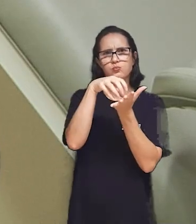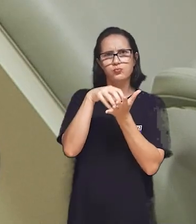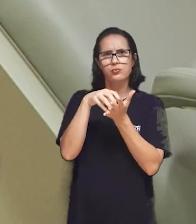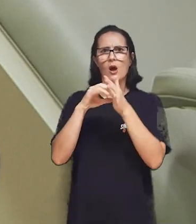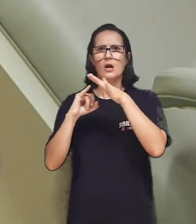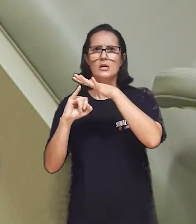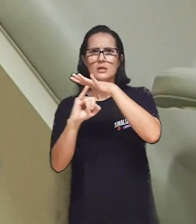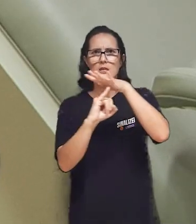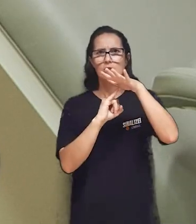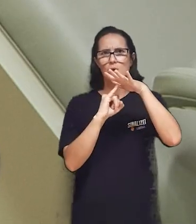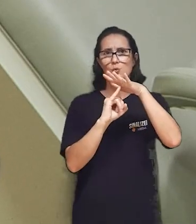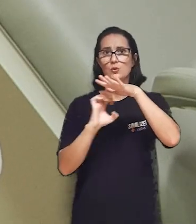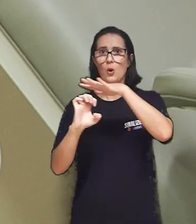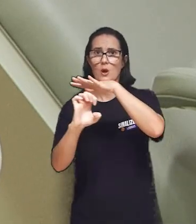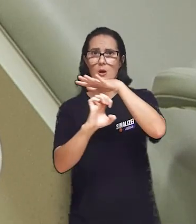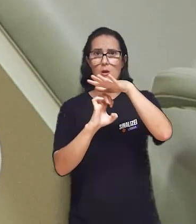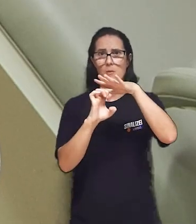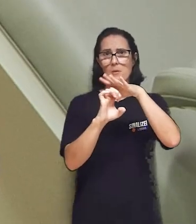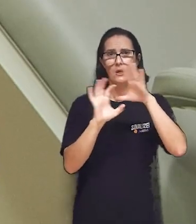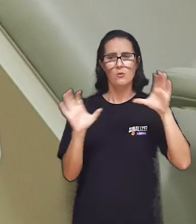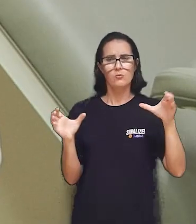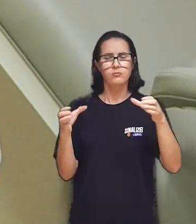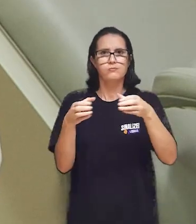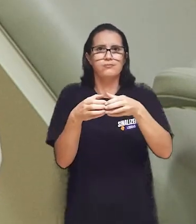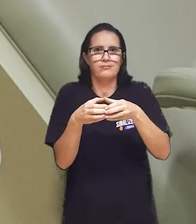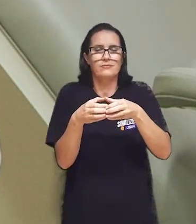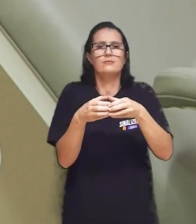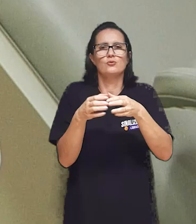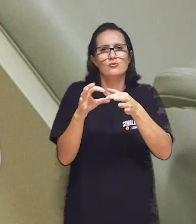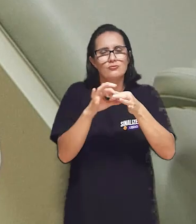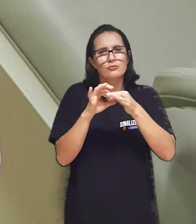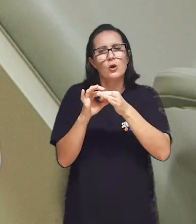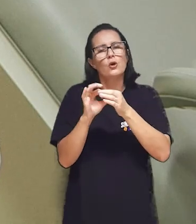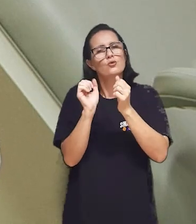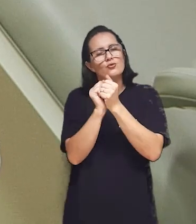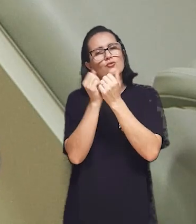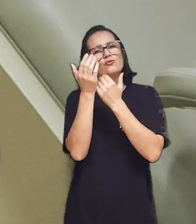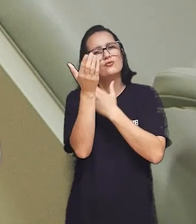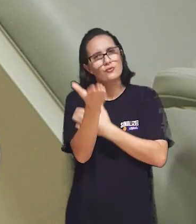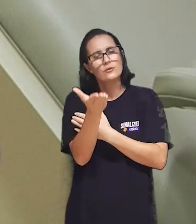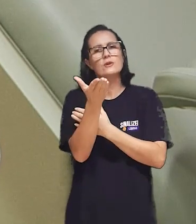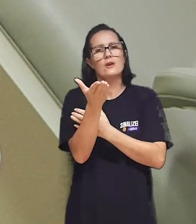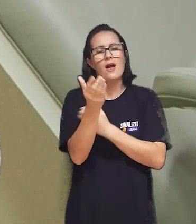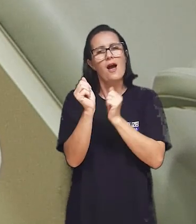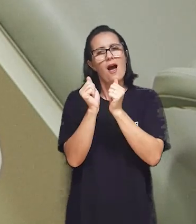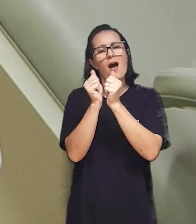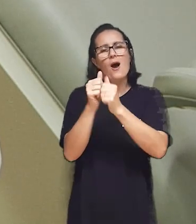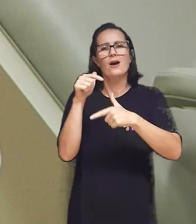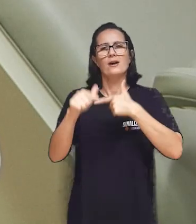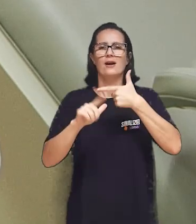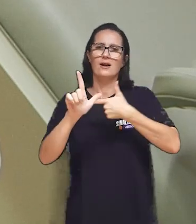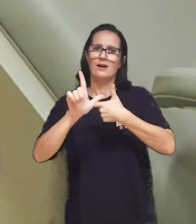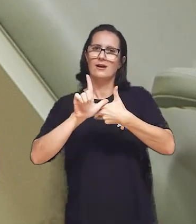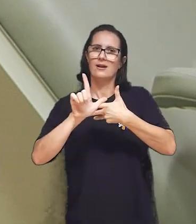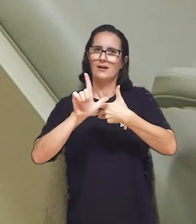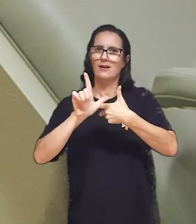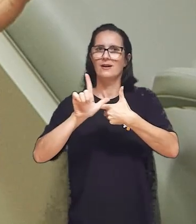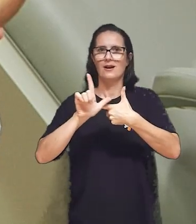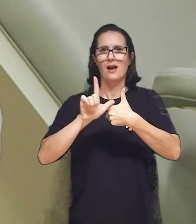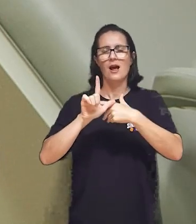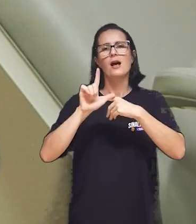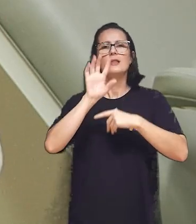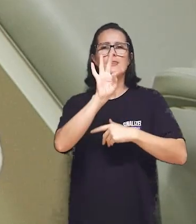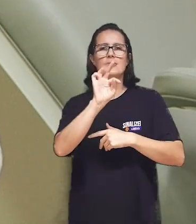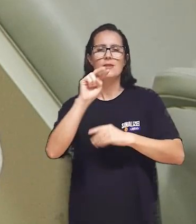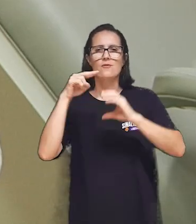e organizações da nossa cidade com você que acompanha as atividades legislativas pelo canal da TV Câmara Jaraguá e nas